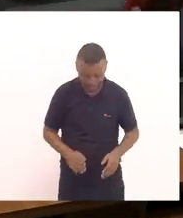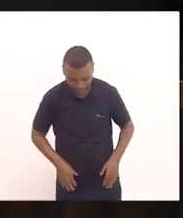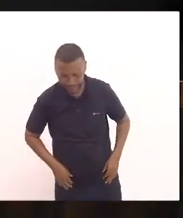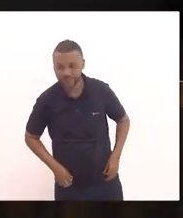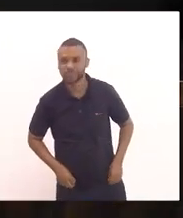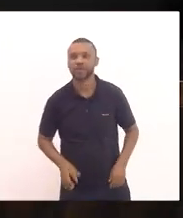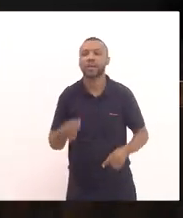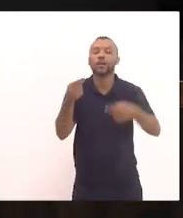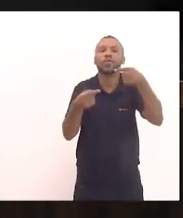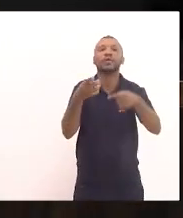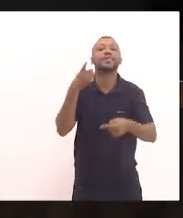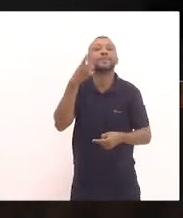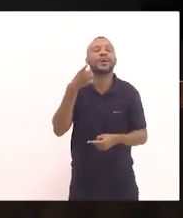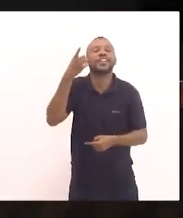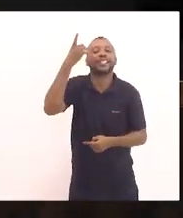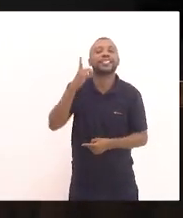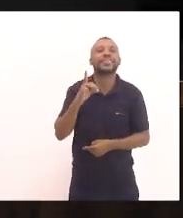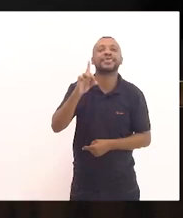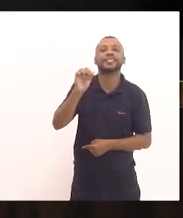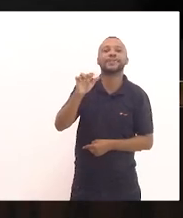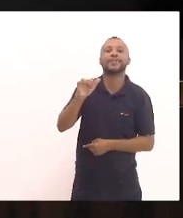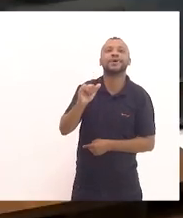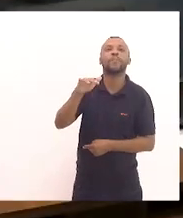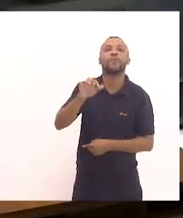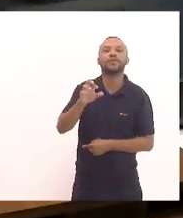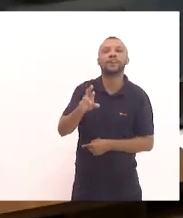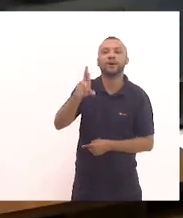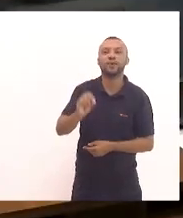Para discutir, deputada Dani Monteiro.